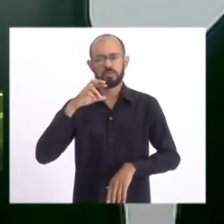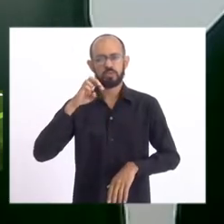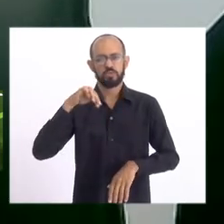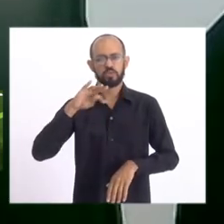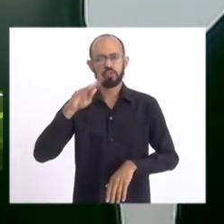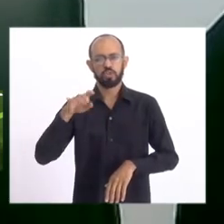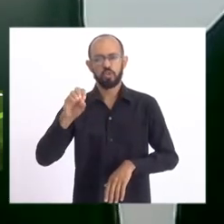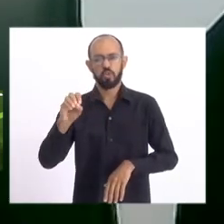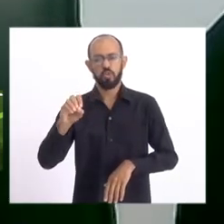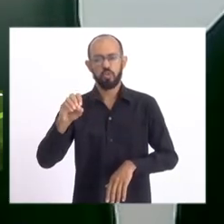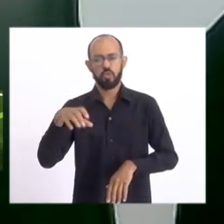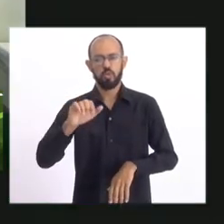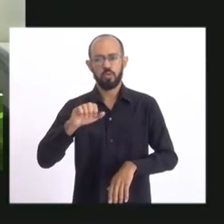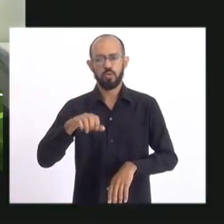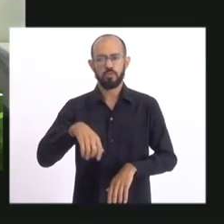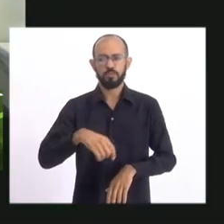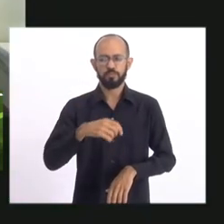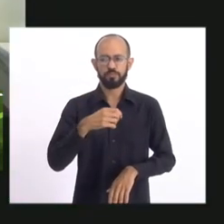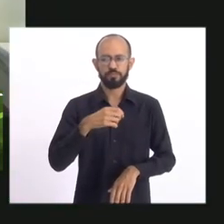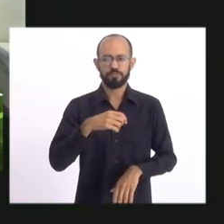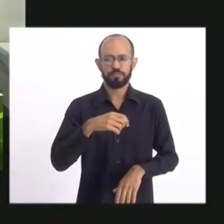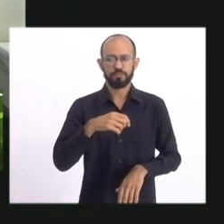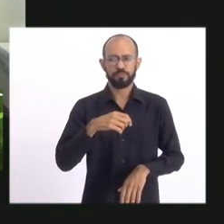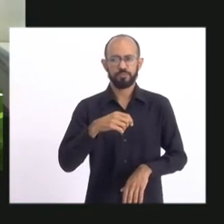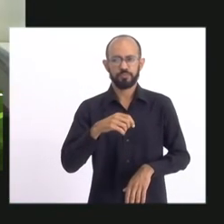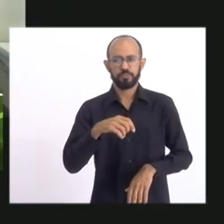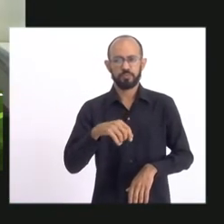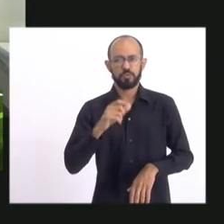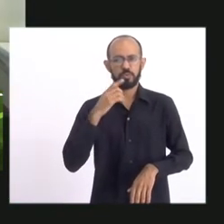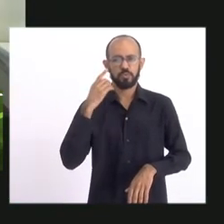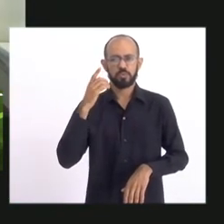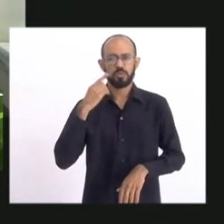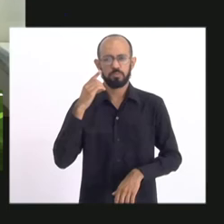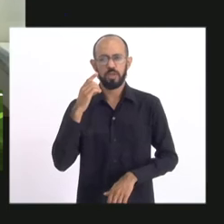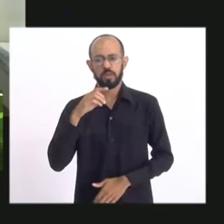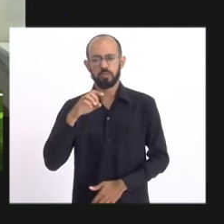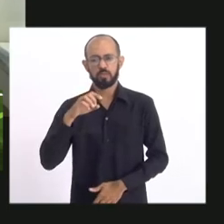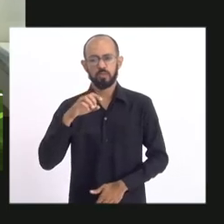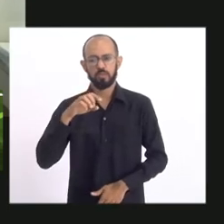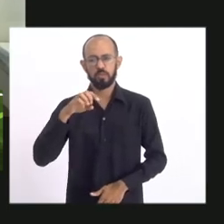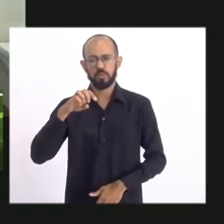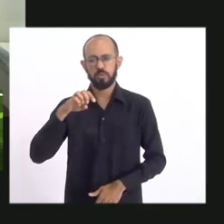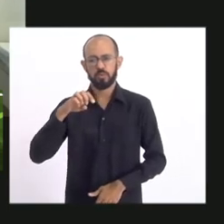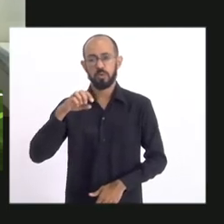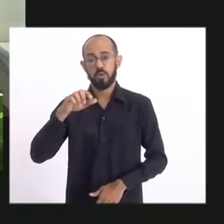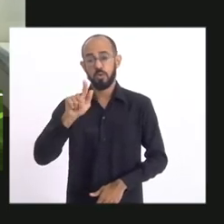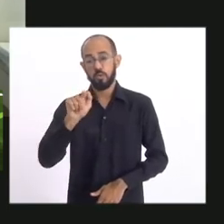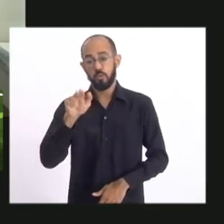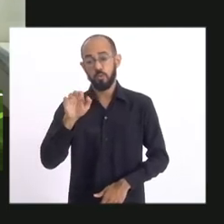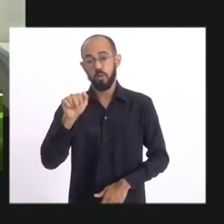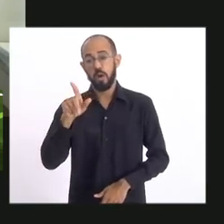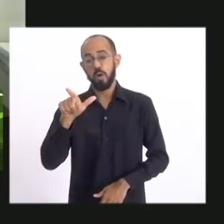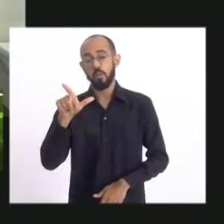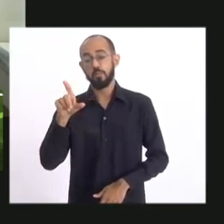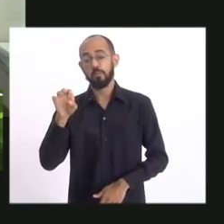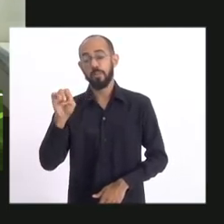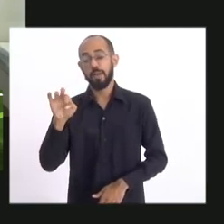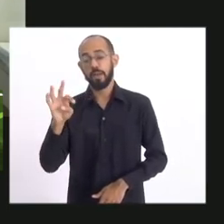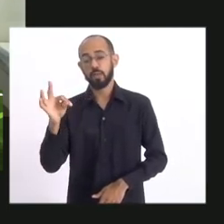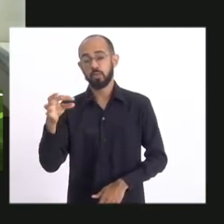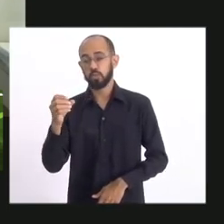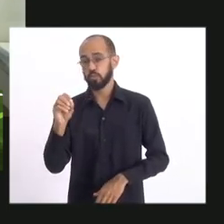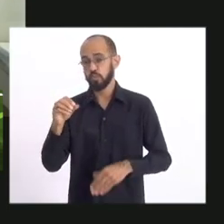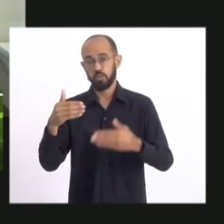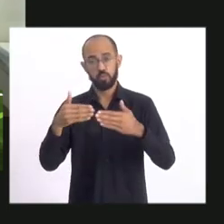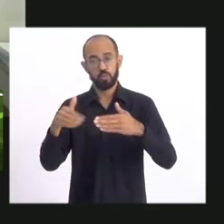de lei 1693/19, autoria do deputado Márcio Gualberto, o parecer é pela